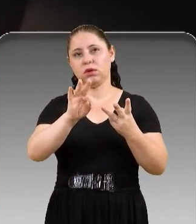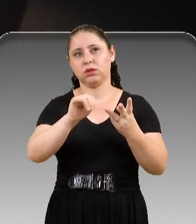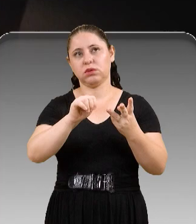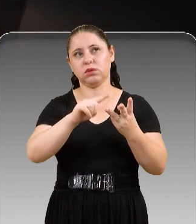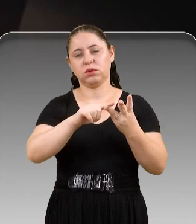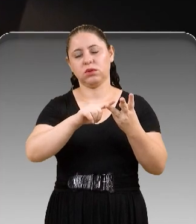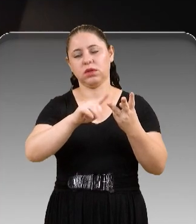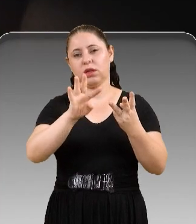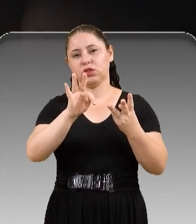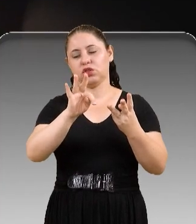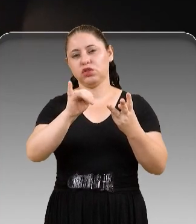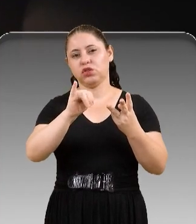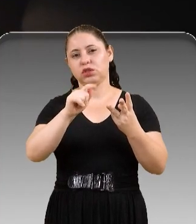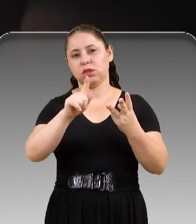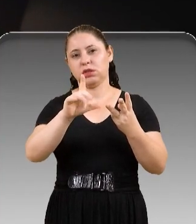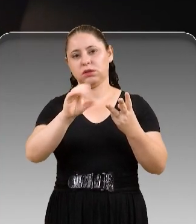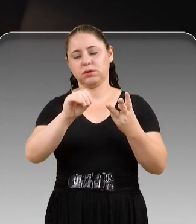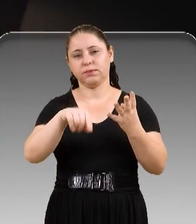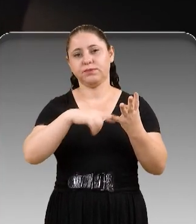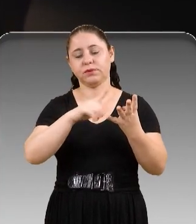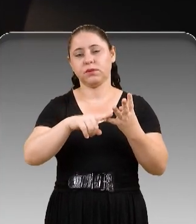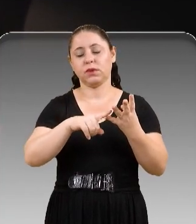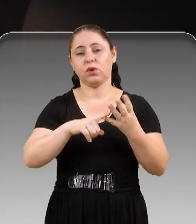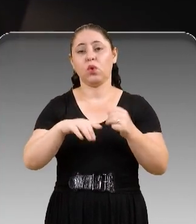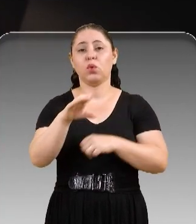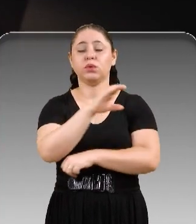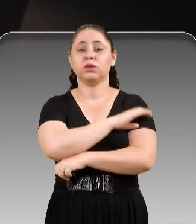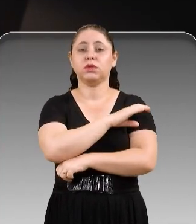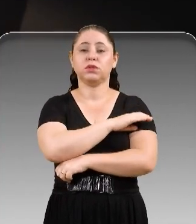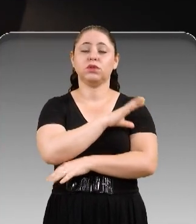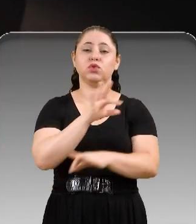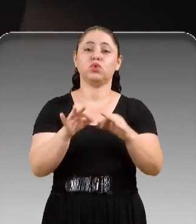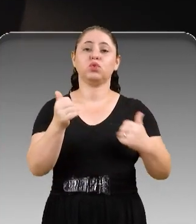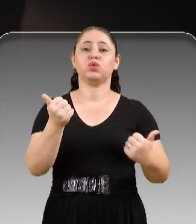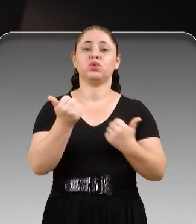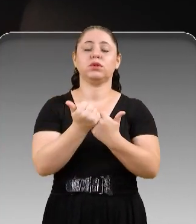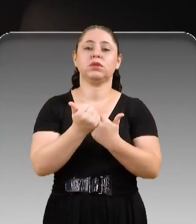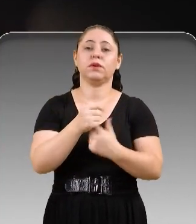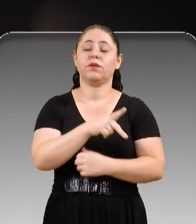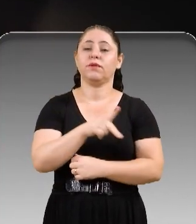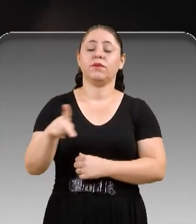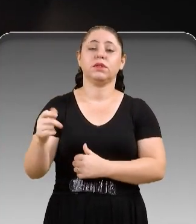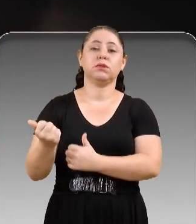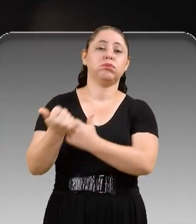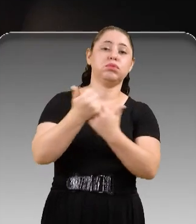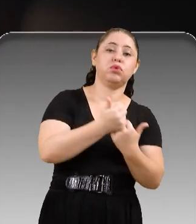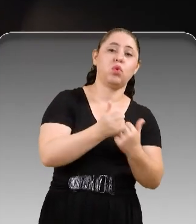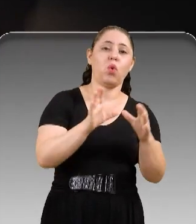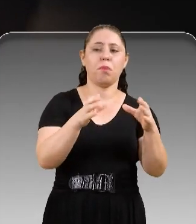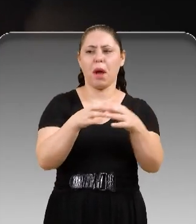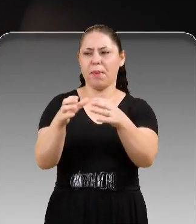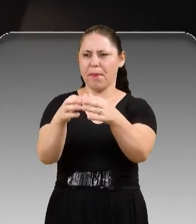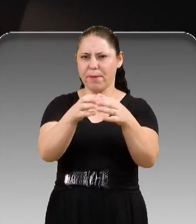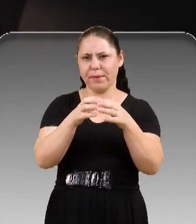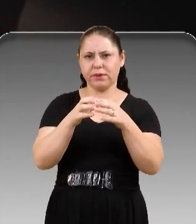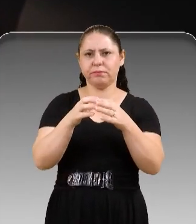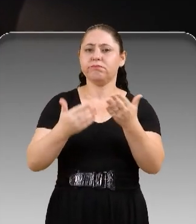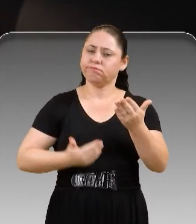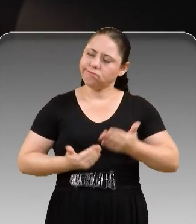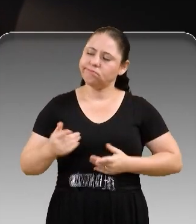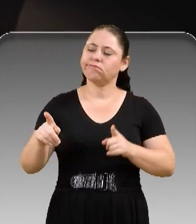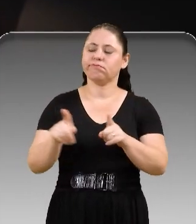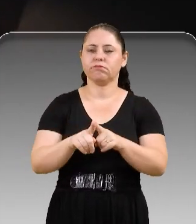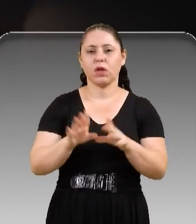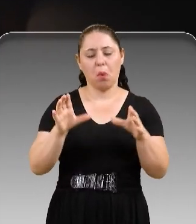Eduardo Siravenha, o doutor Tiago Tanaka, e o Corregedor-Geral de Justiça com seus juízes auxiliares e o vice-presidência com as suas